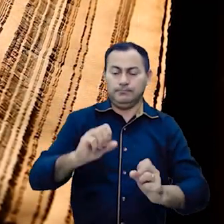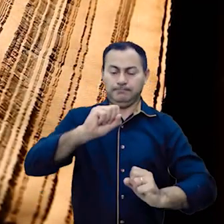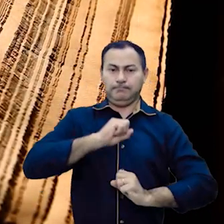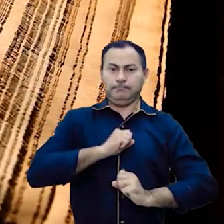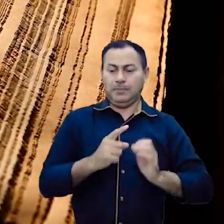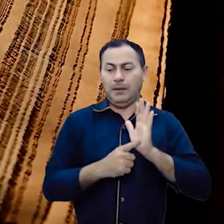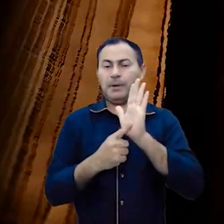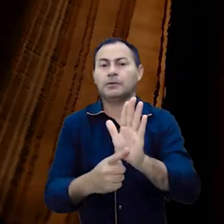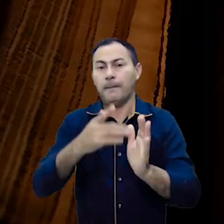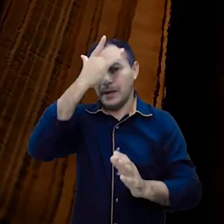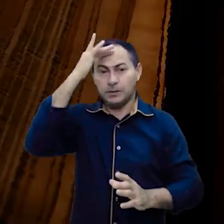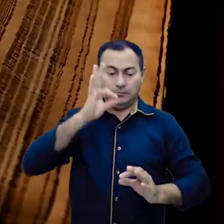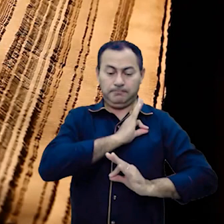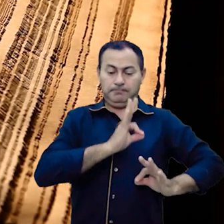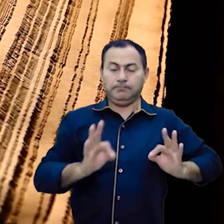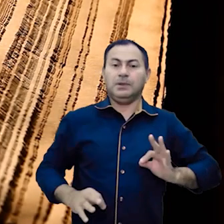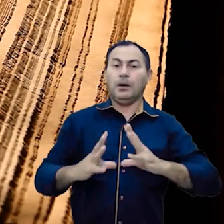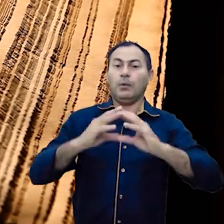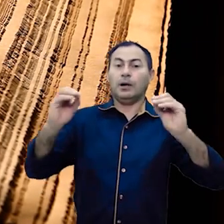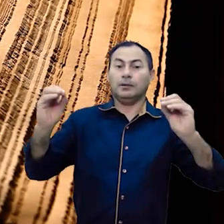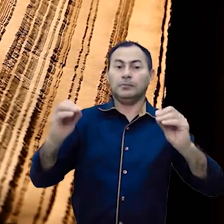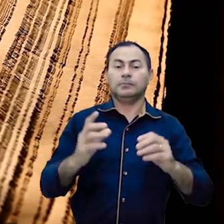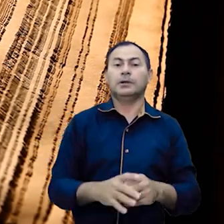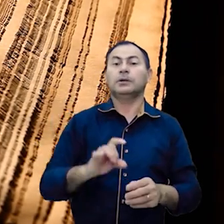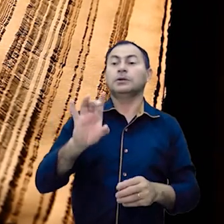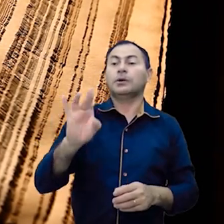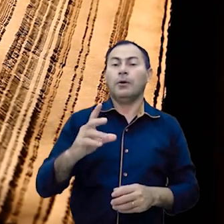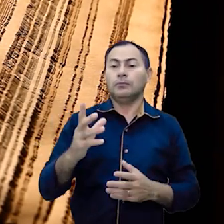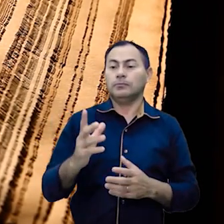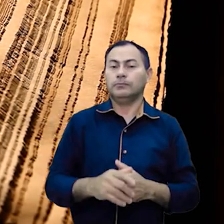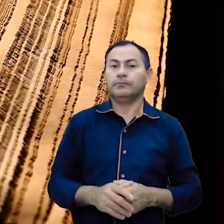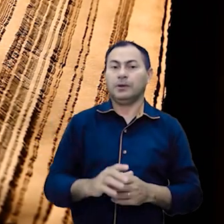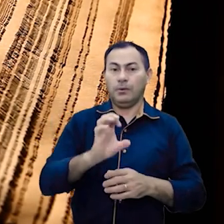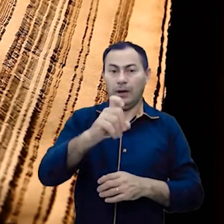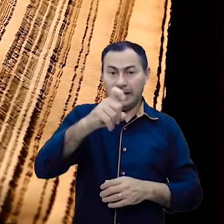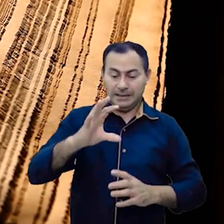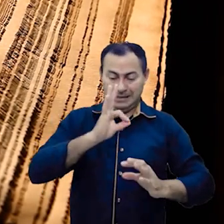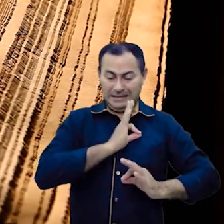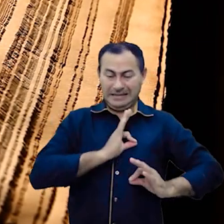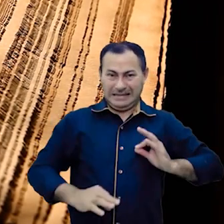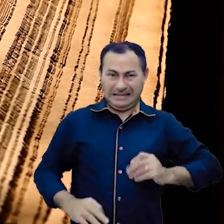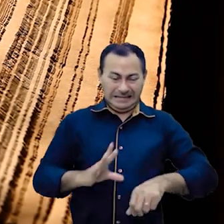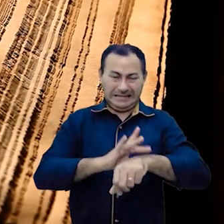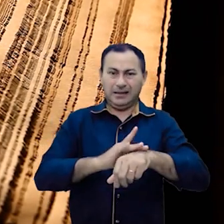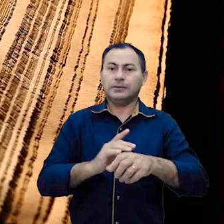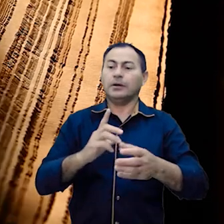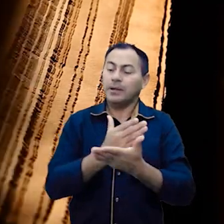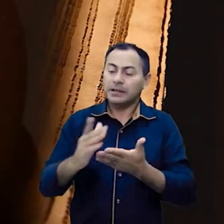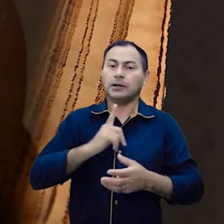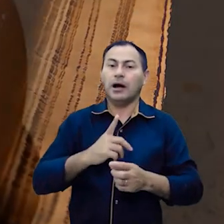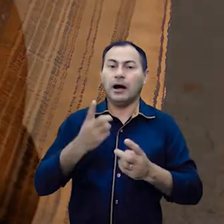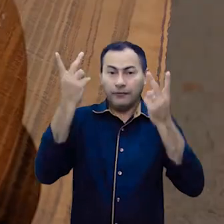na qual sacerdote apresentaria um leproso que havia sido curado só então o es leproso poderia começar